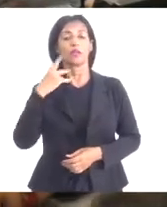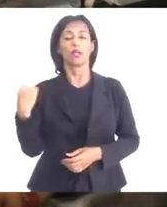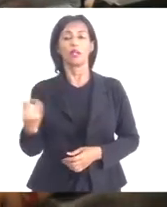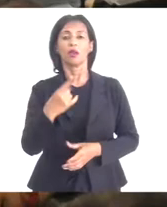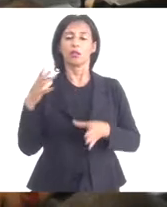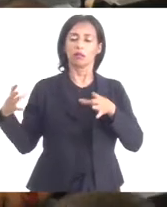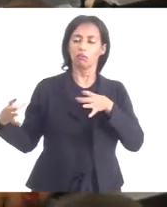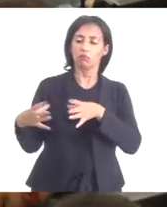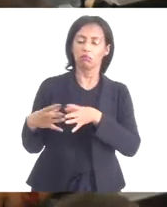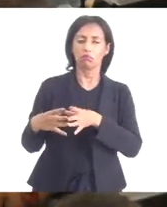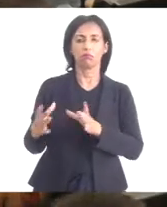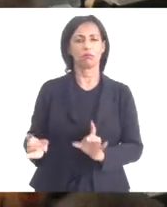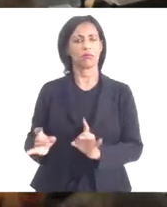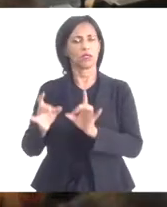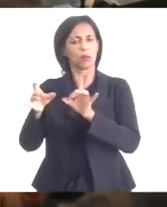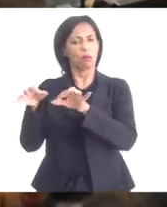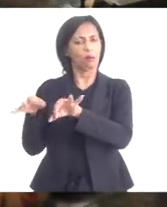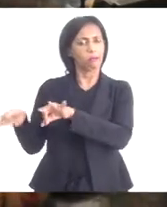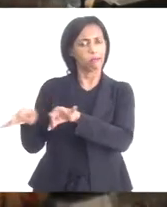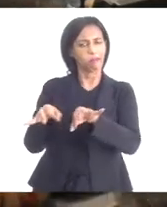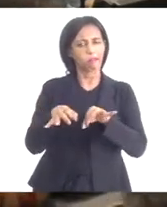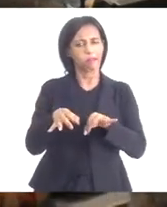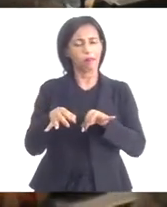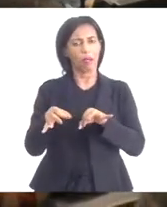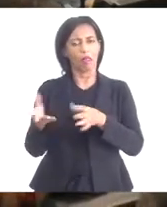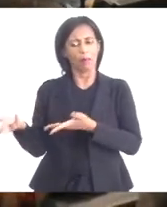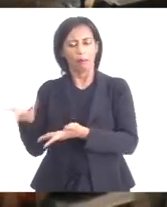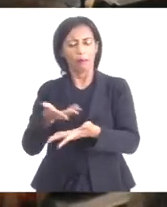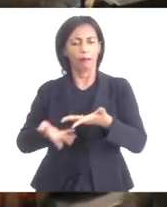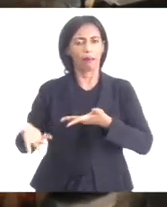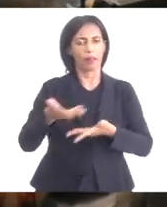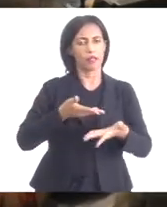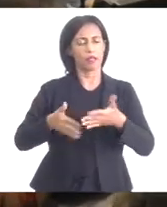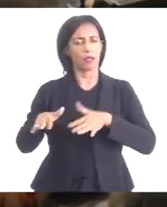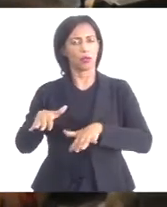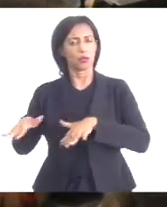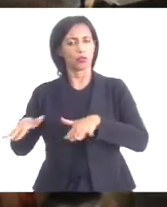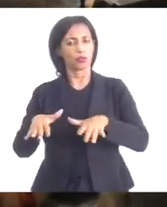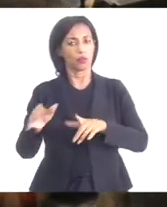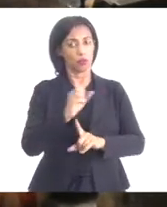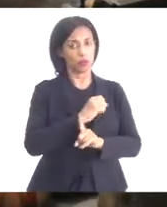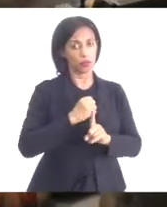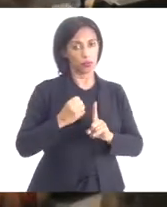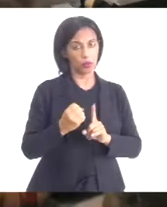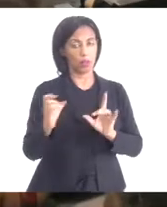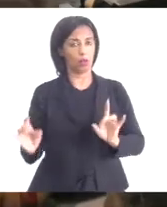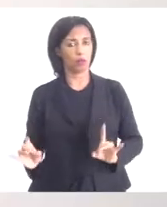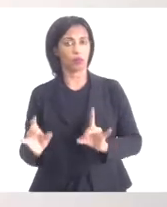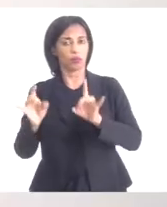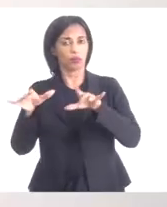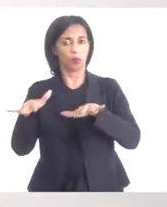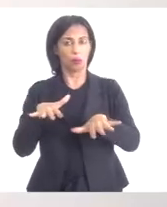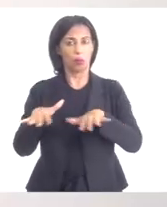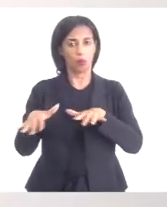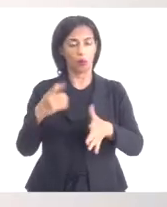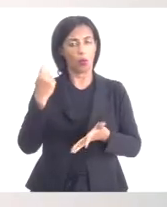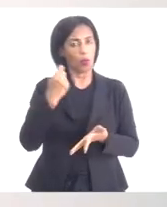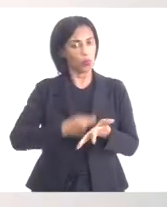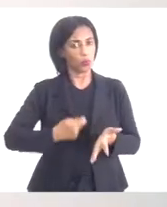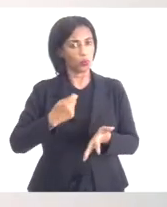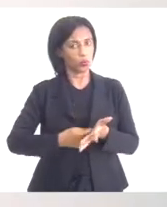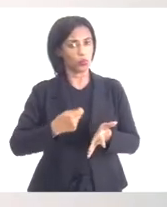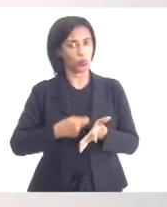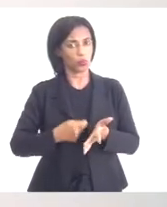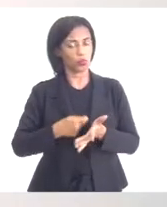comissão especial feita com em parceria com os movimentos sociais em especial movimentos por luta